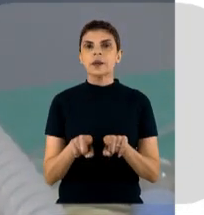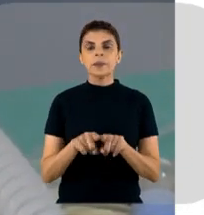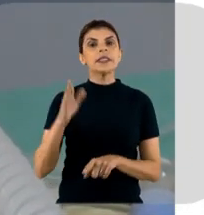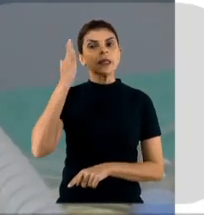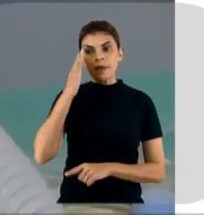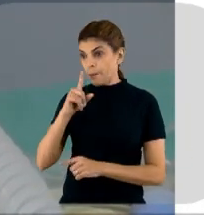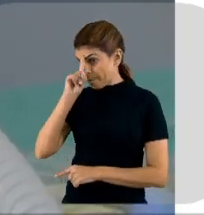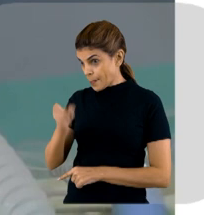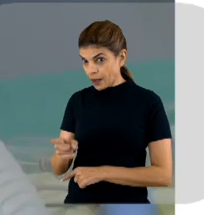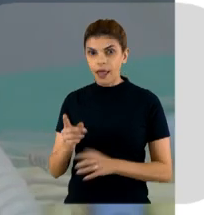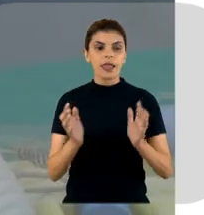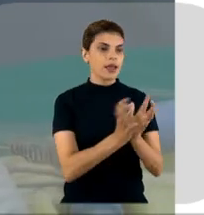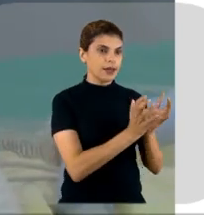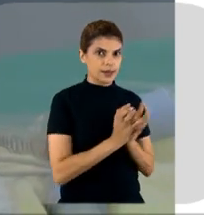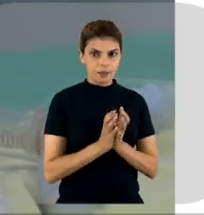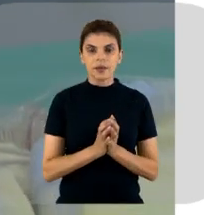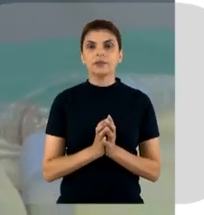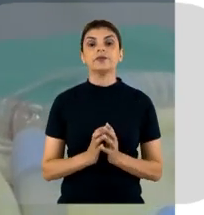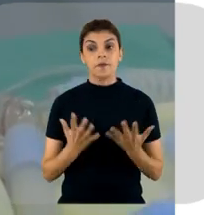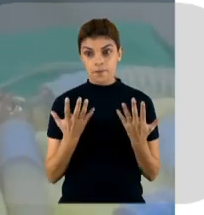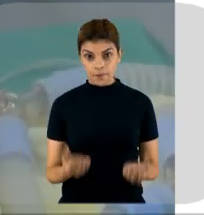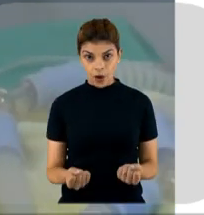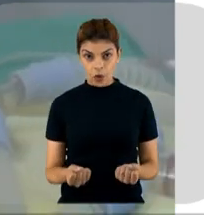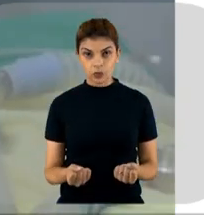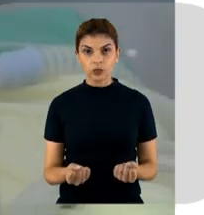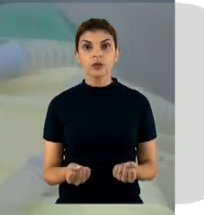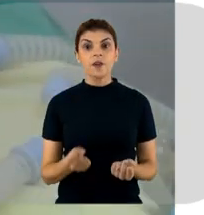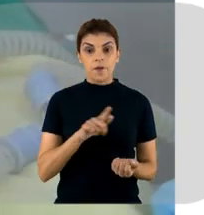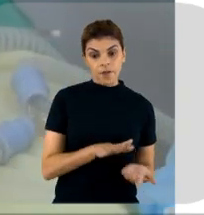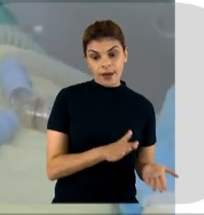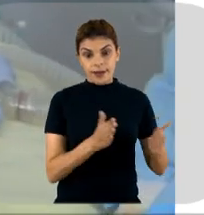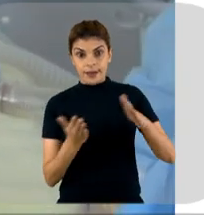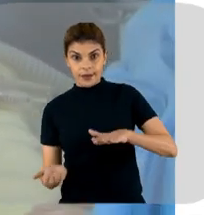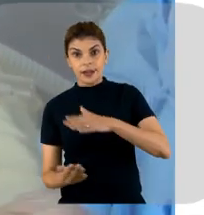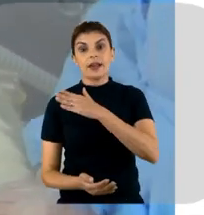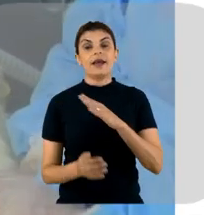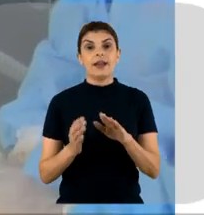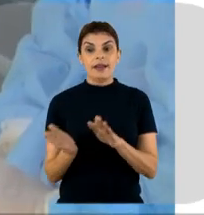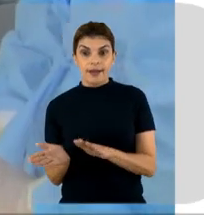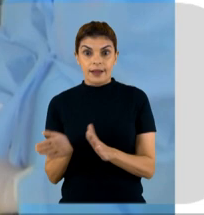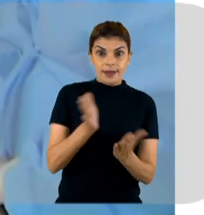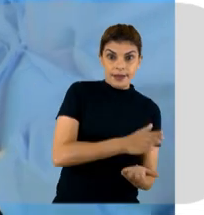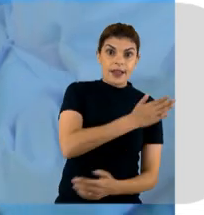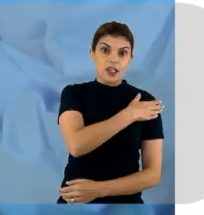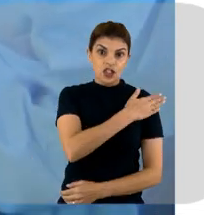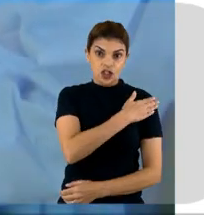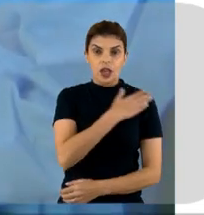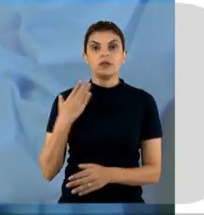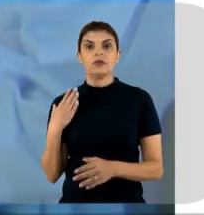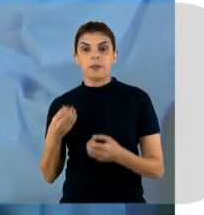cabeça. Estabelecer o comando à equipe. Então, vamos lá. Já que o paciente virará para o lado esquerdo,